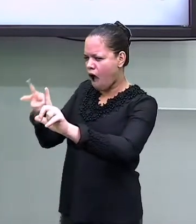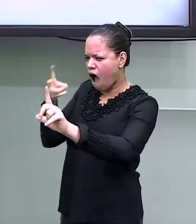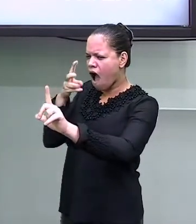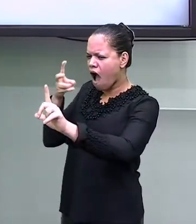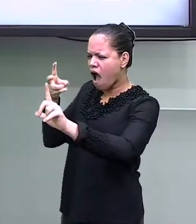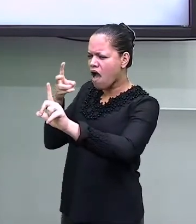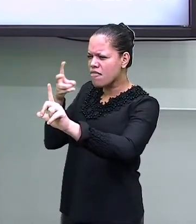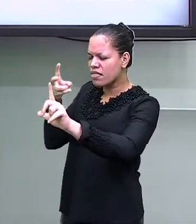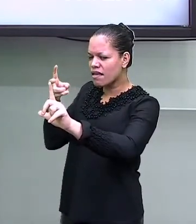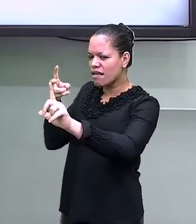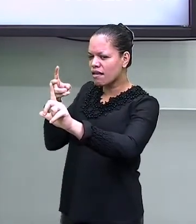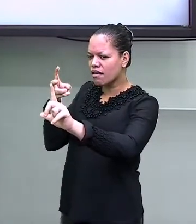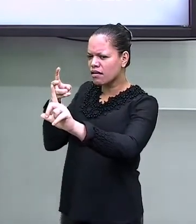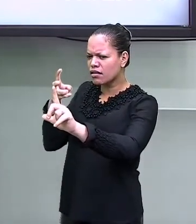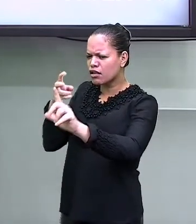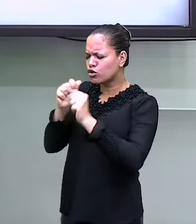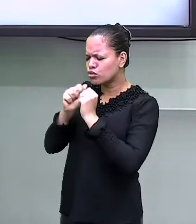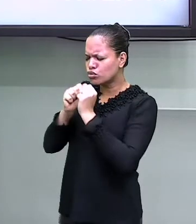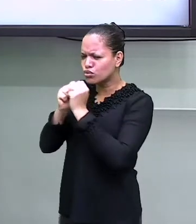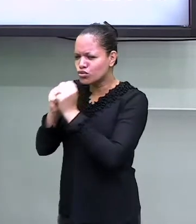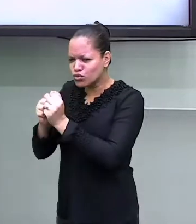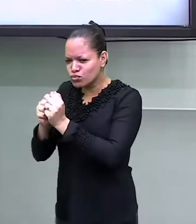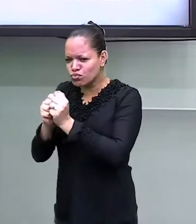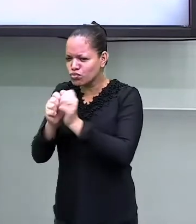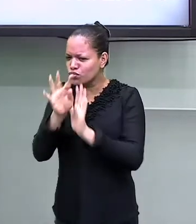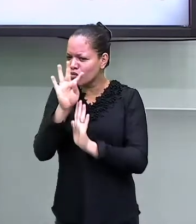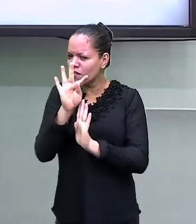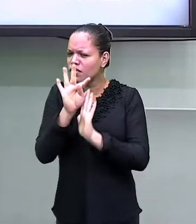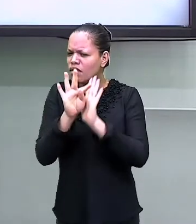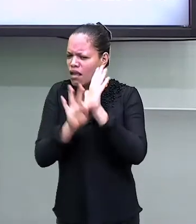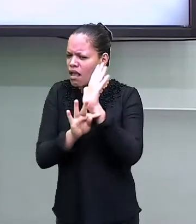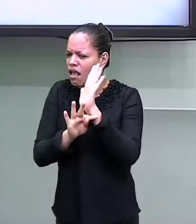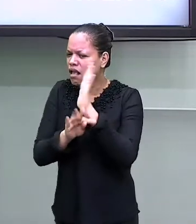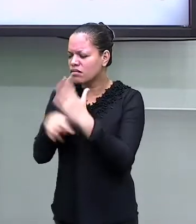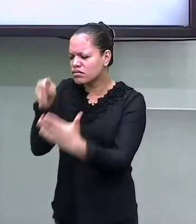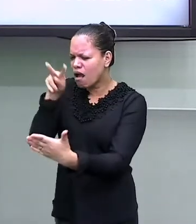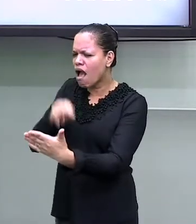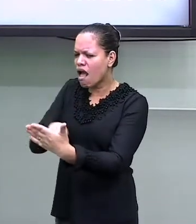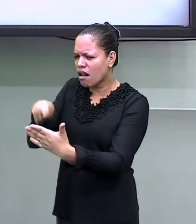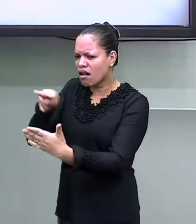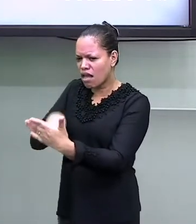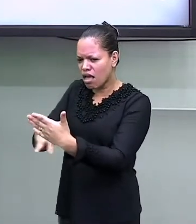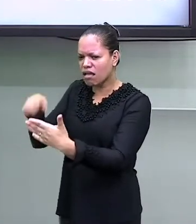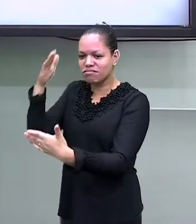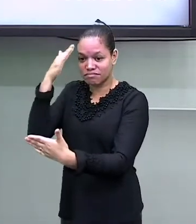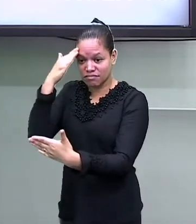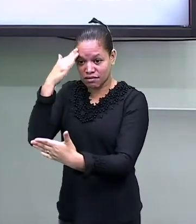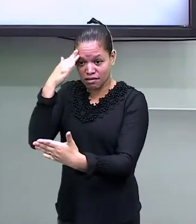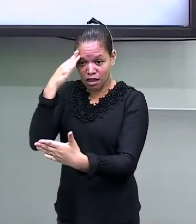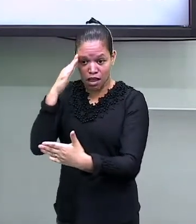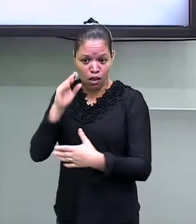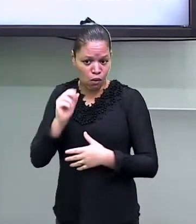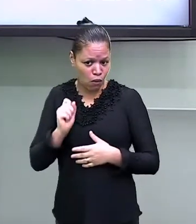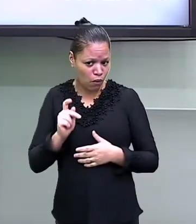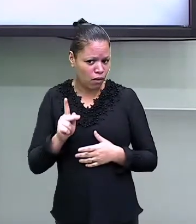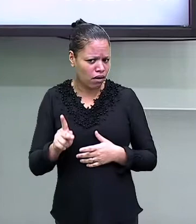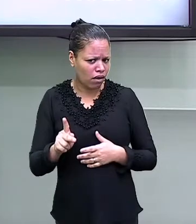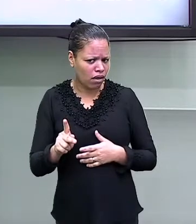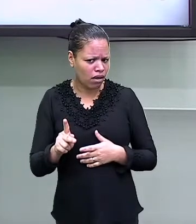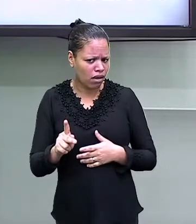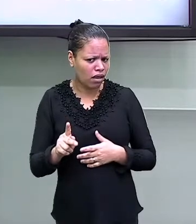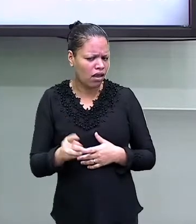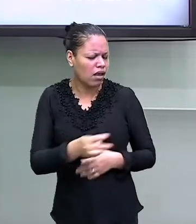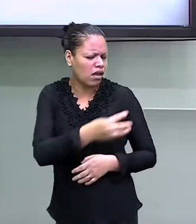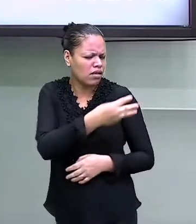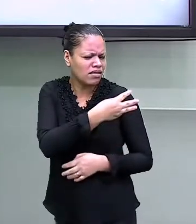com a professora. Vem comigo bem tranquilo para você entender e querer ler, né? Terceiro ano aí já está